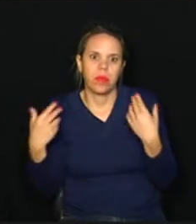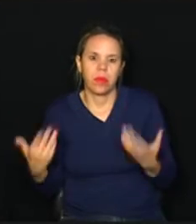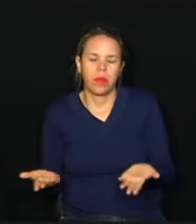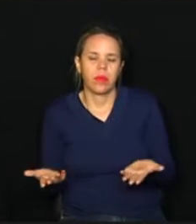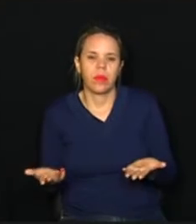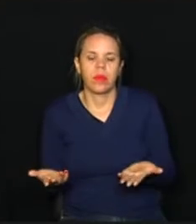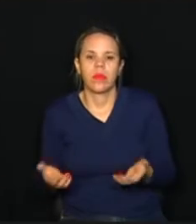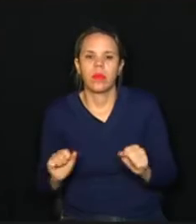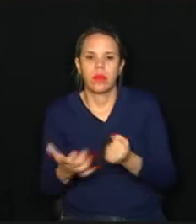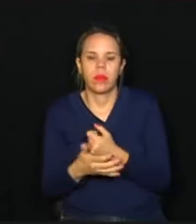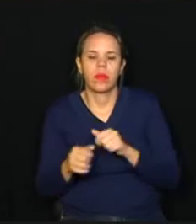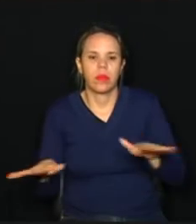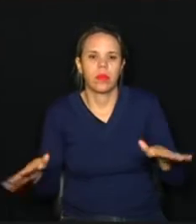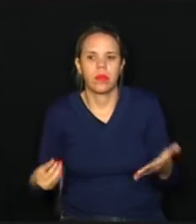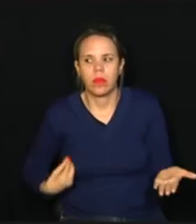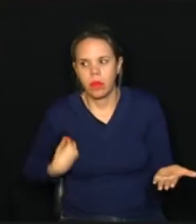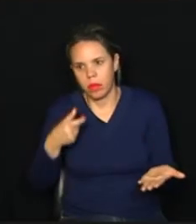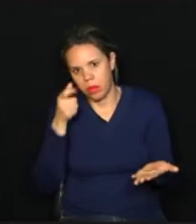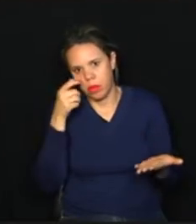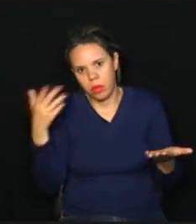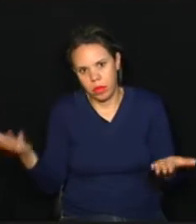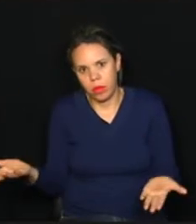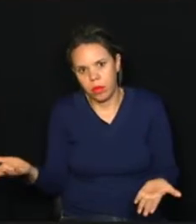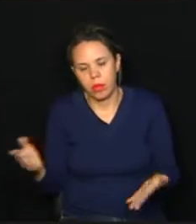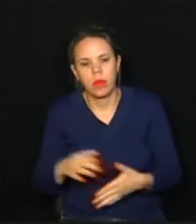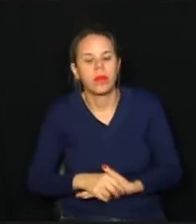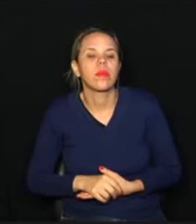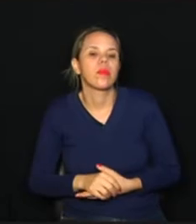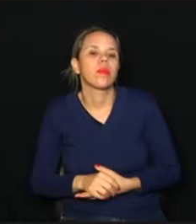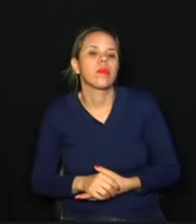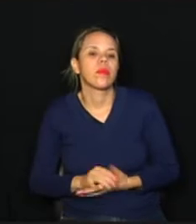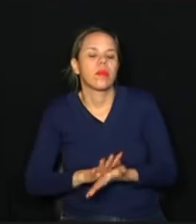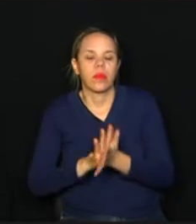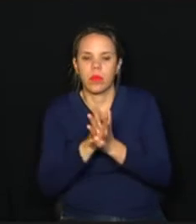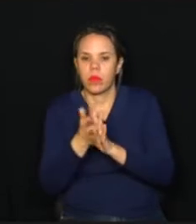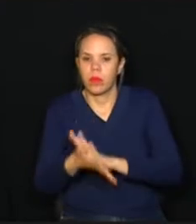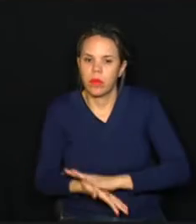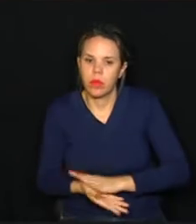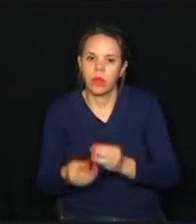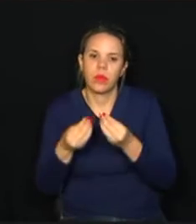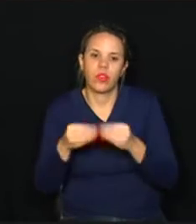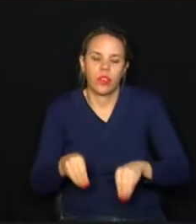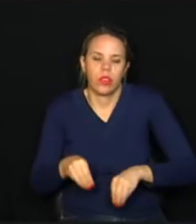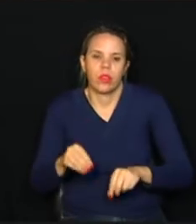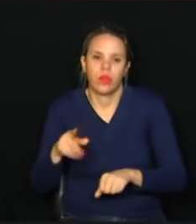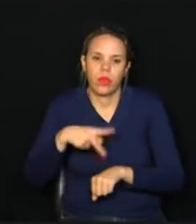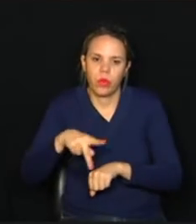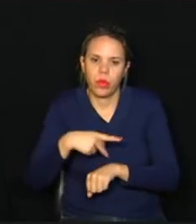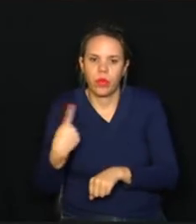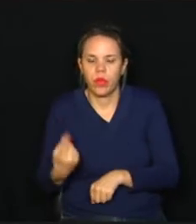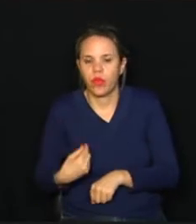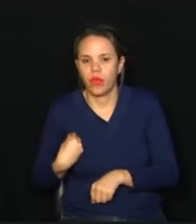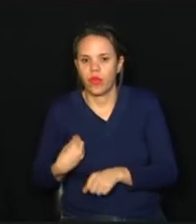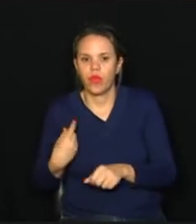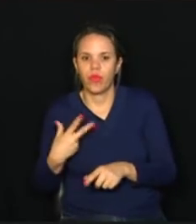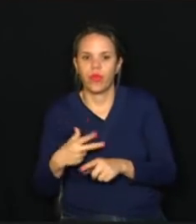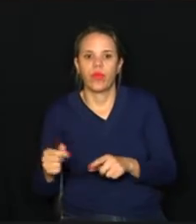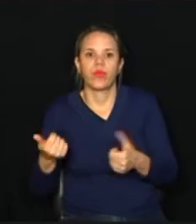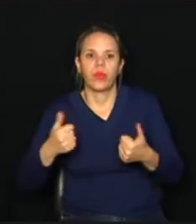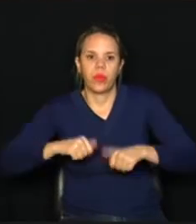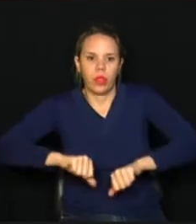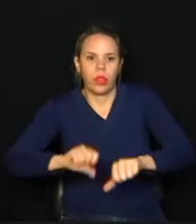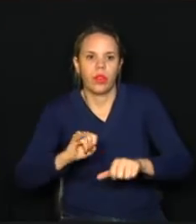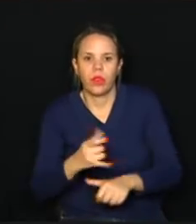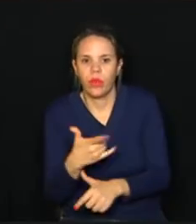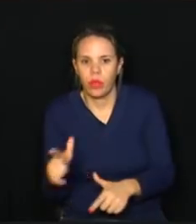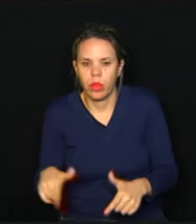uma pandemia que está dilacerando o nosso país. E que já estaríamos muito mais dilacerados não